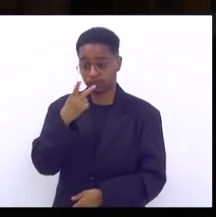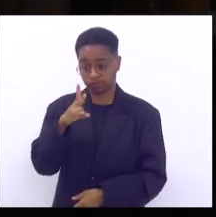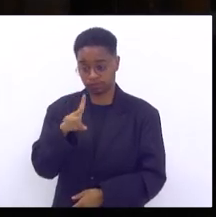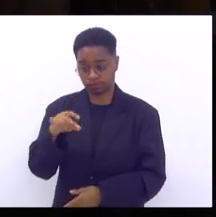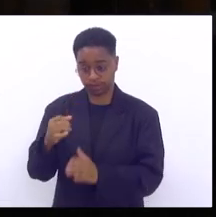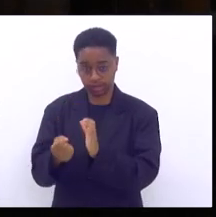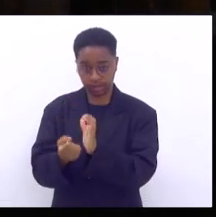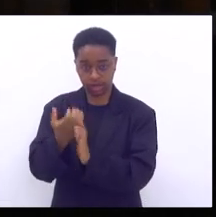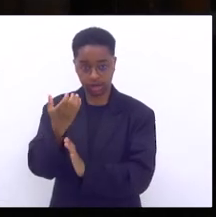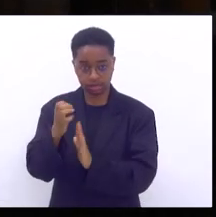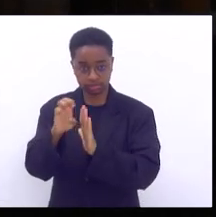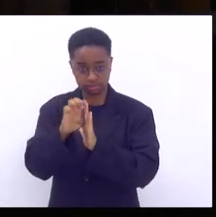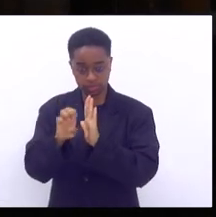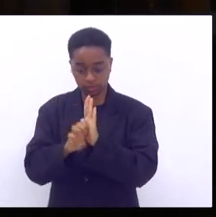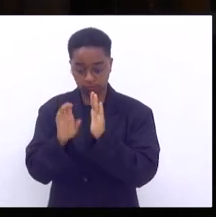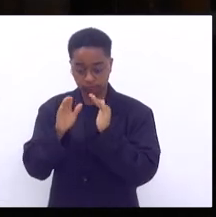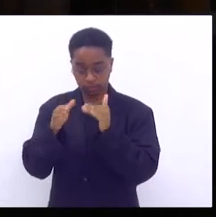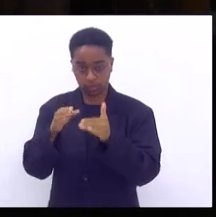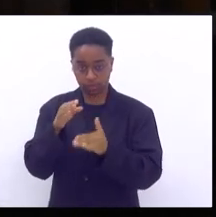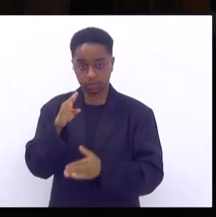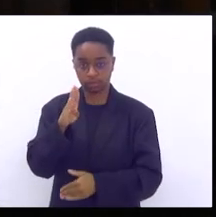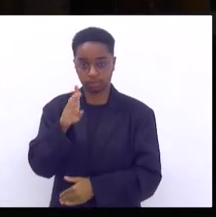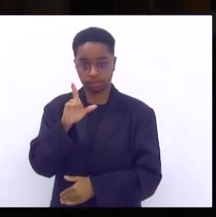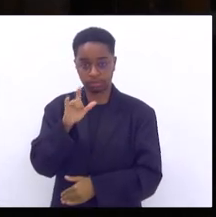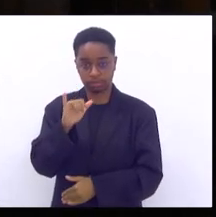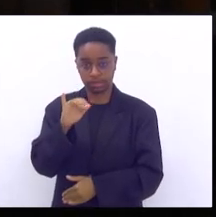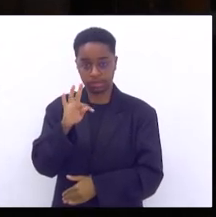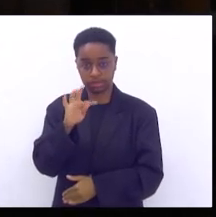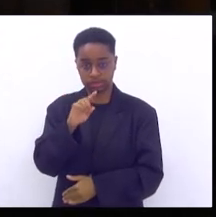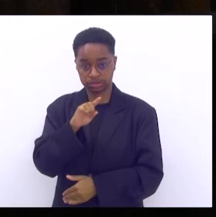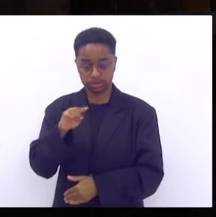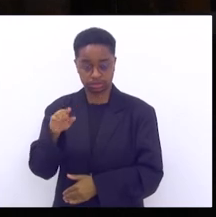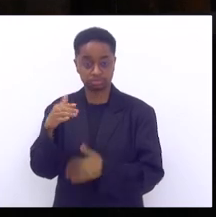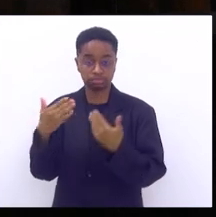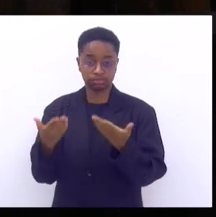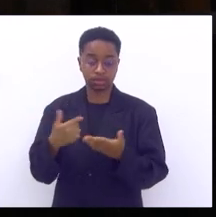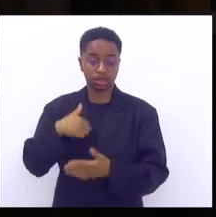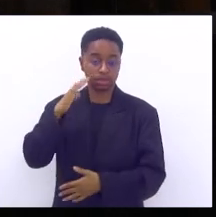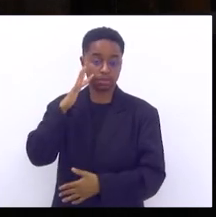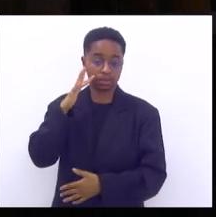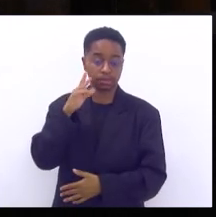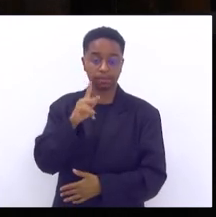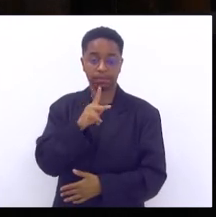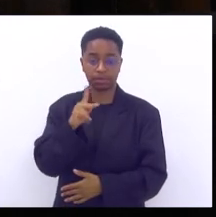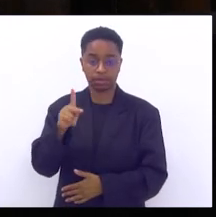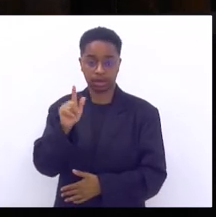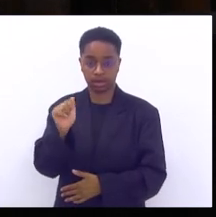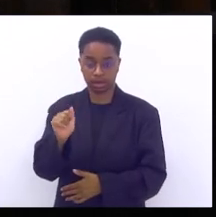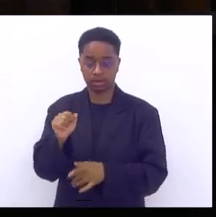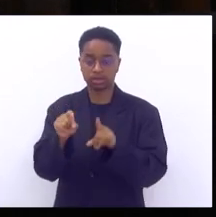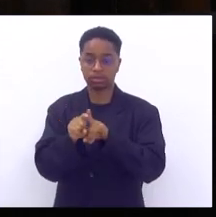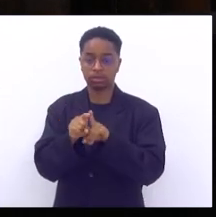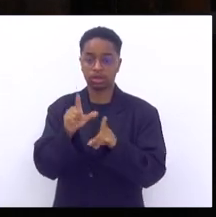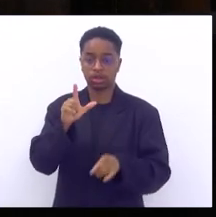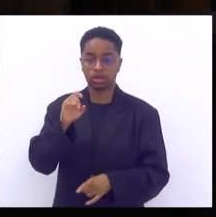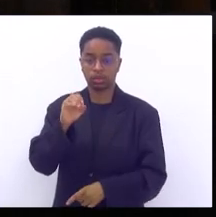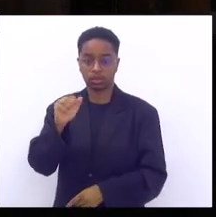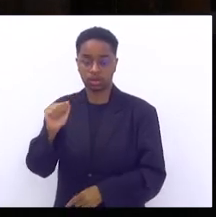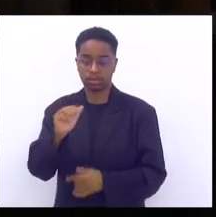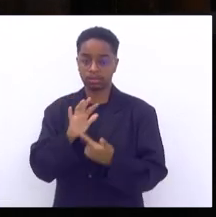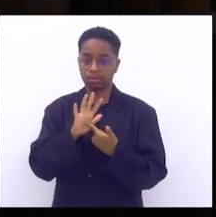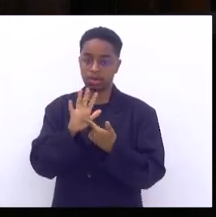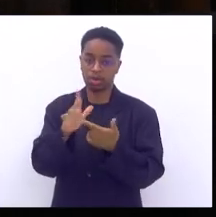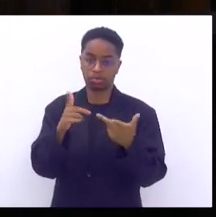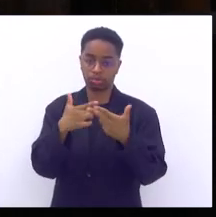Blitz, imaginei que o seu PPA e a sua LOA já fosse traduzir alguma